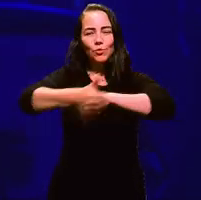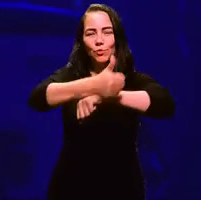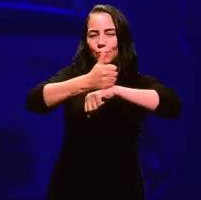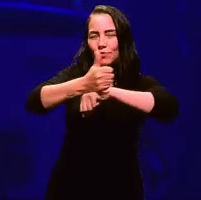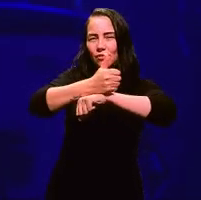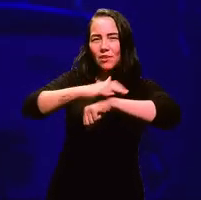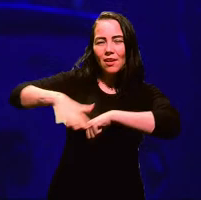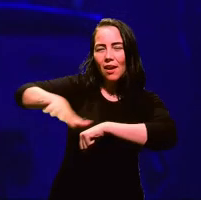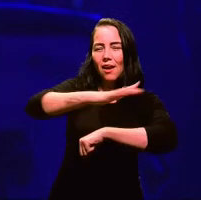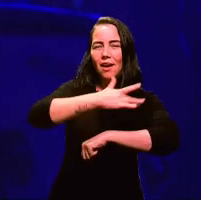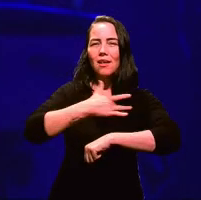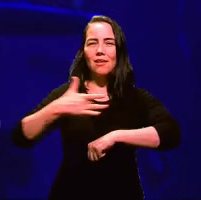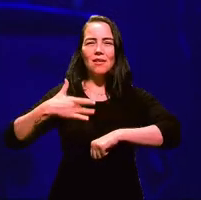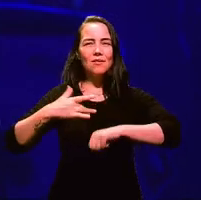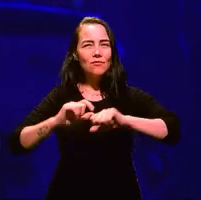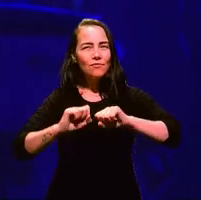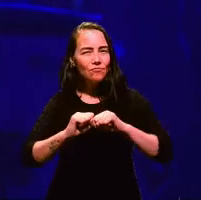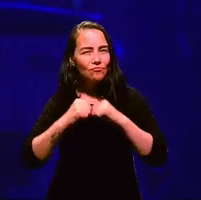saúde